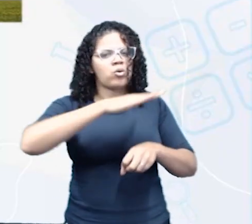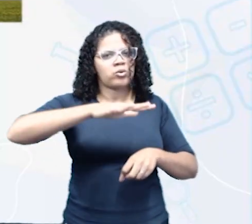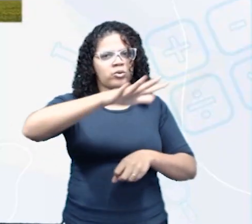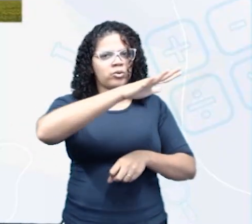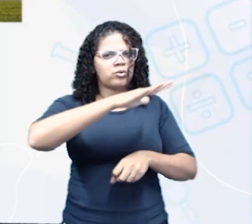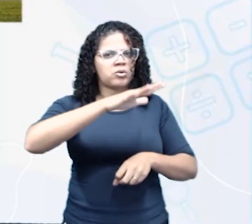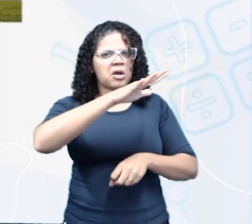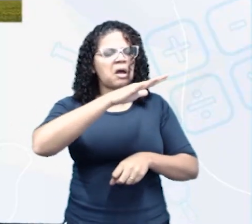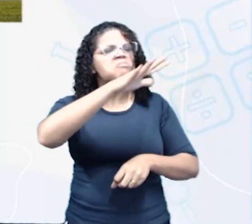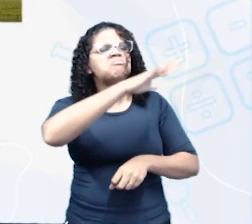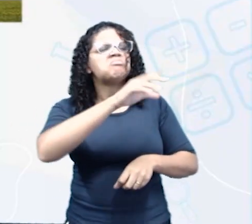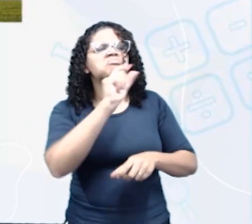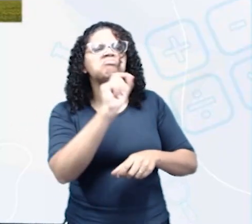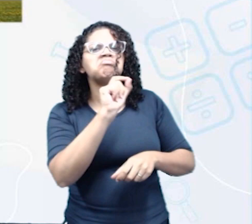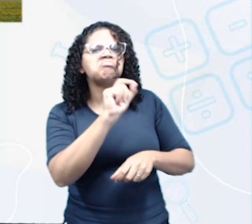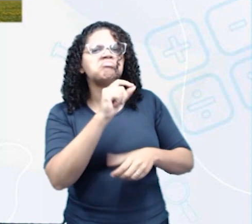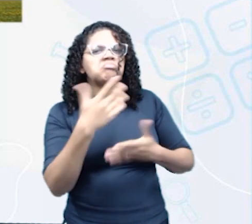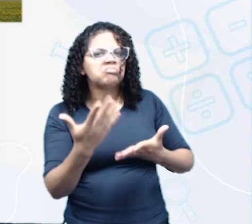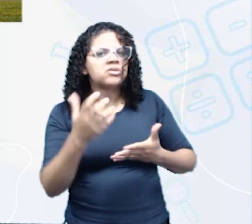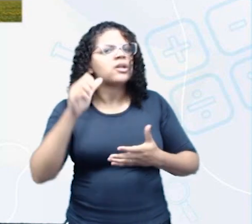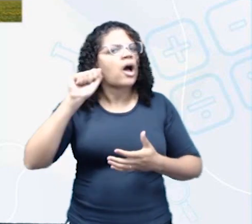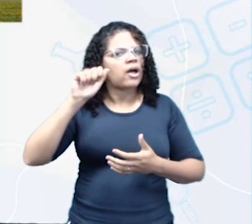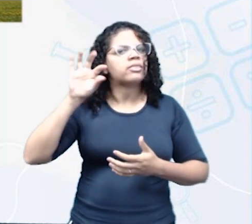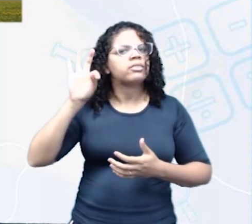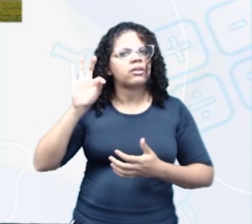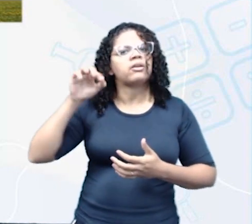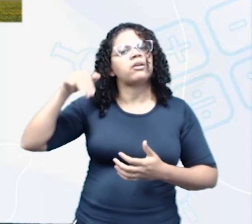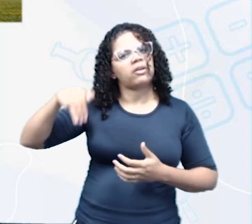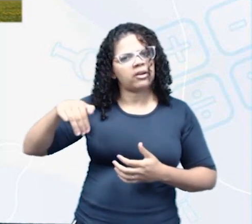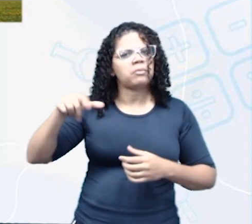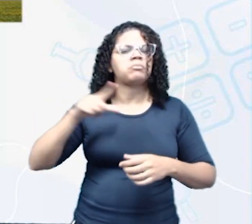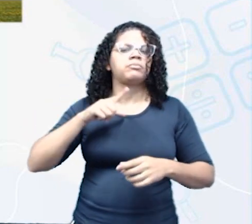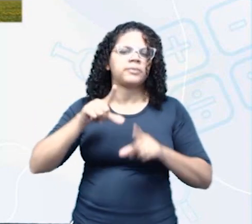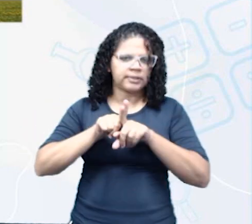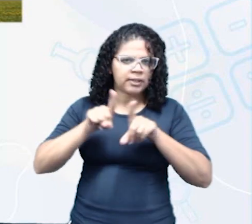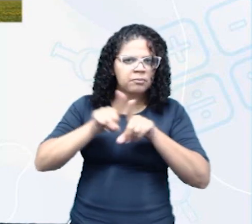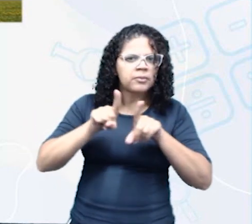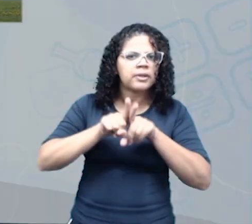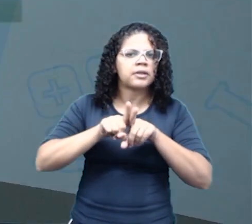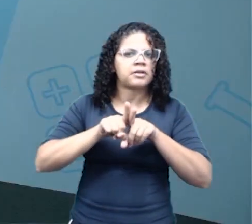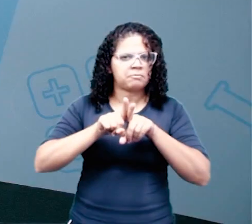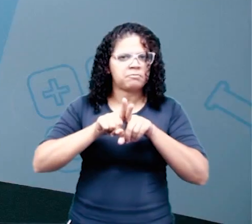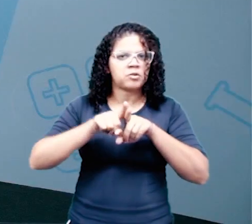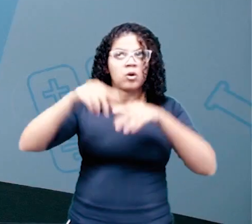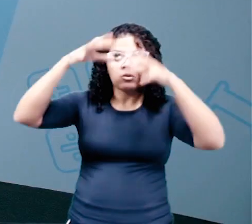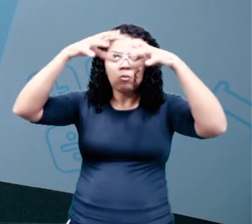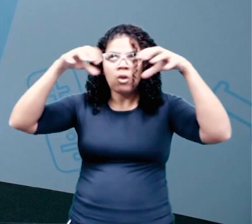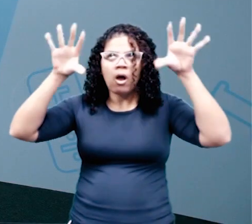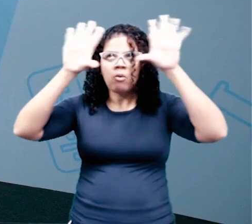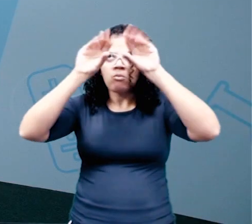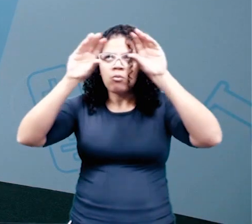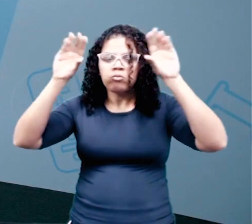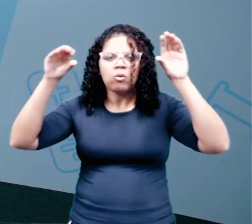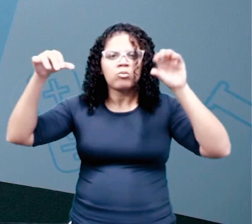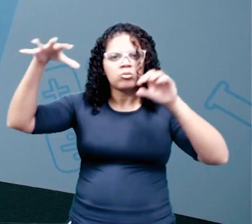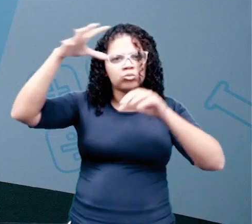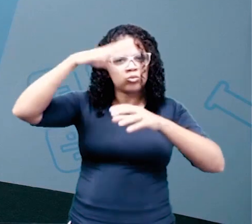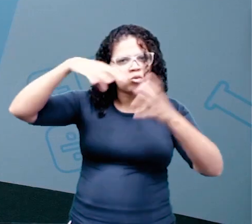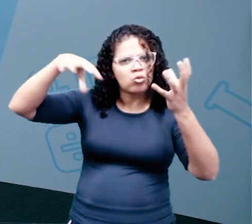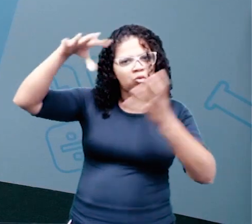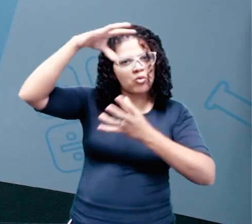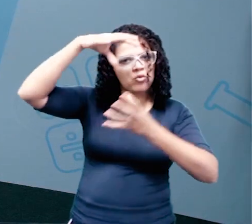lugar seria esse? É na própria atmosfera também, mas só que lá em cima, na formação das nuvens.